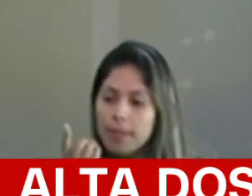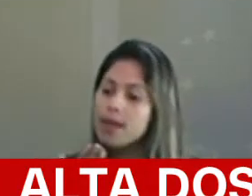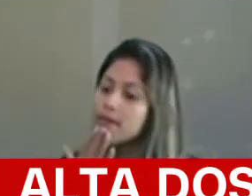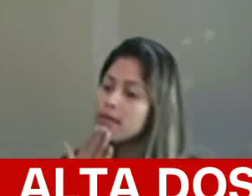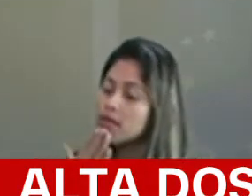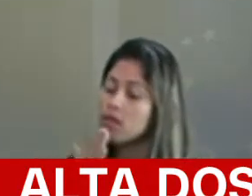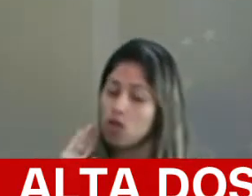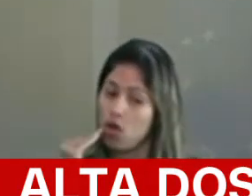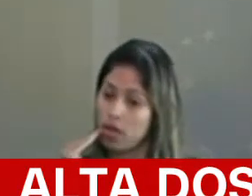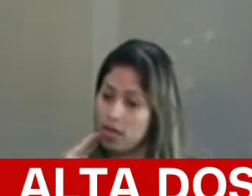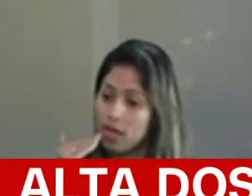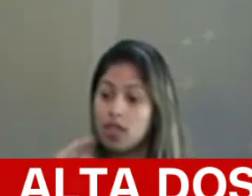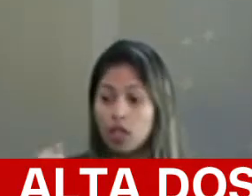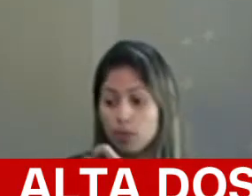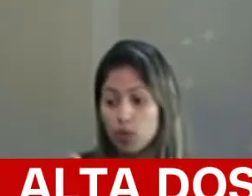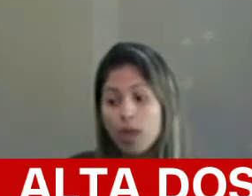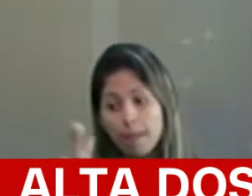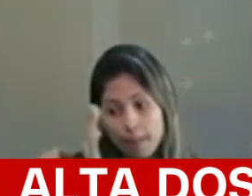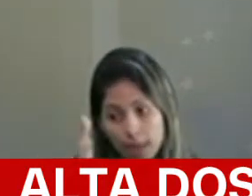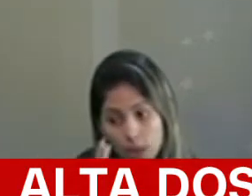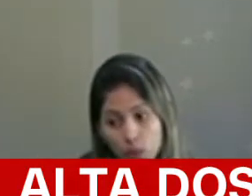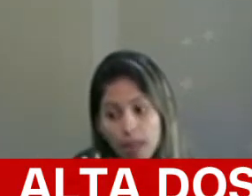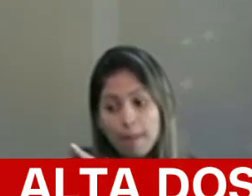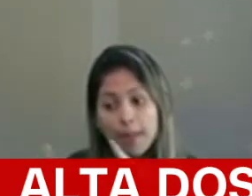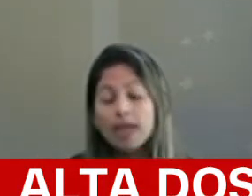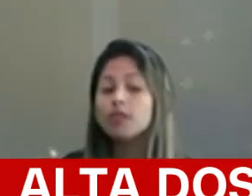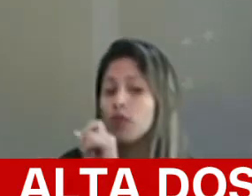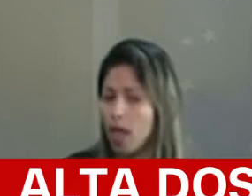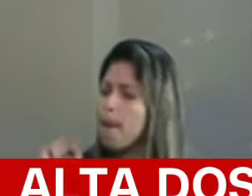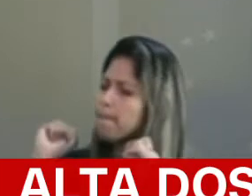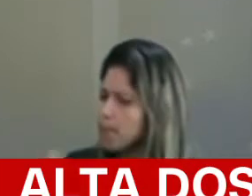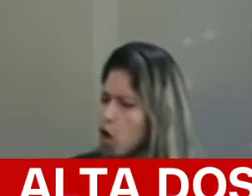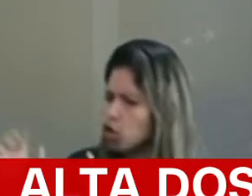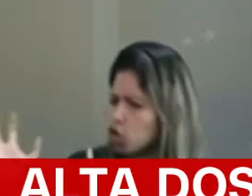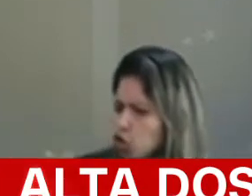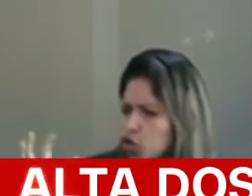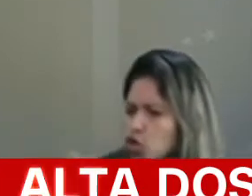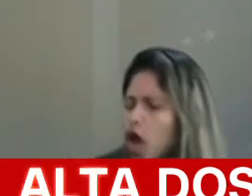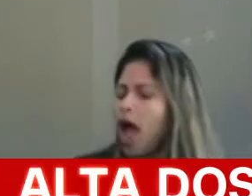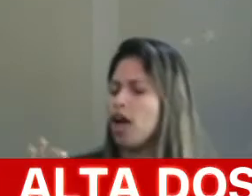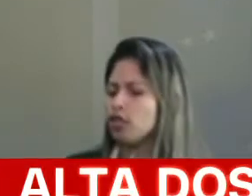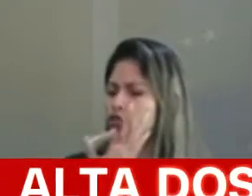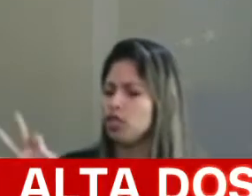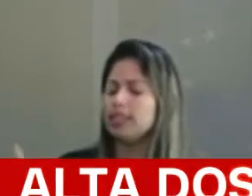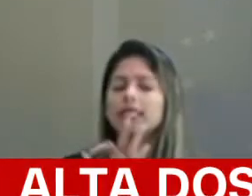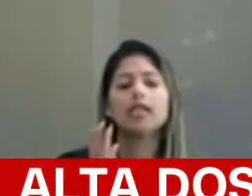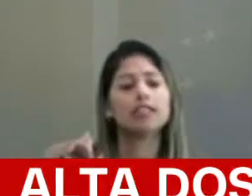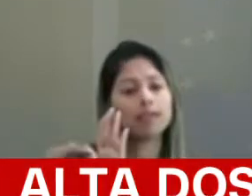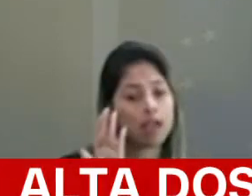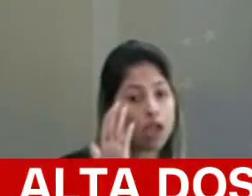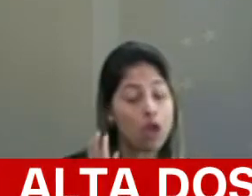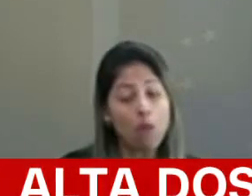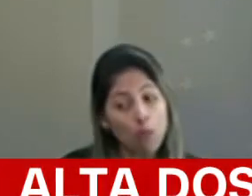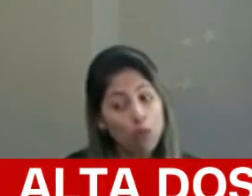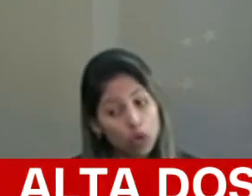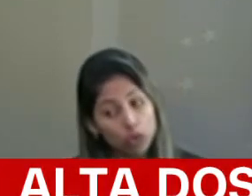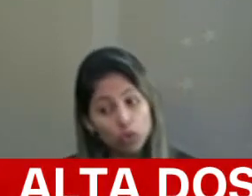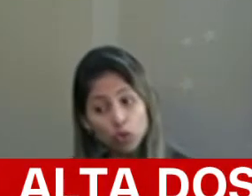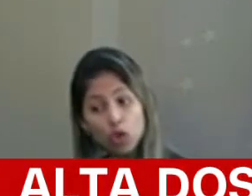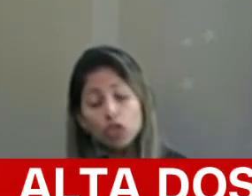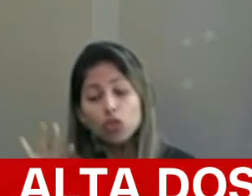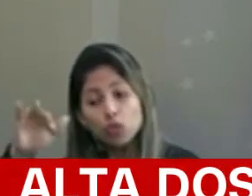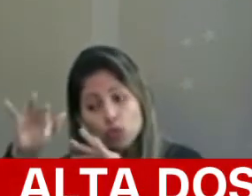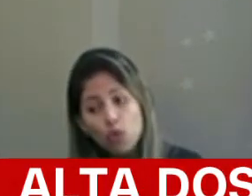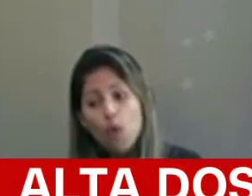que ela é questionável e poderia induzir a judicialização da matéria. Por esse motivo, ao